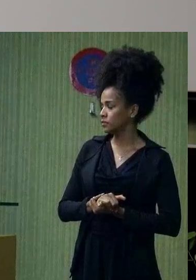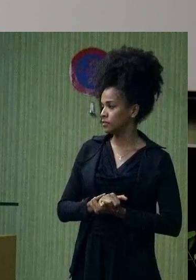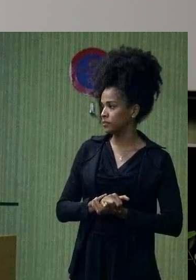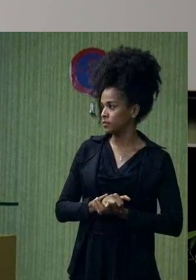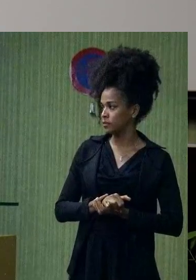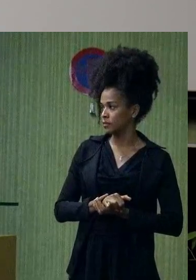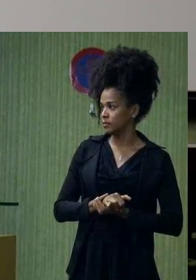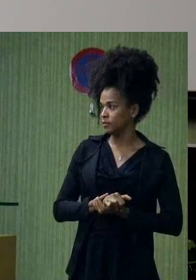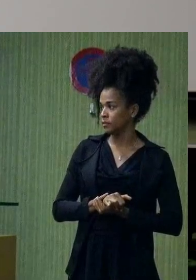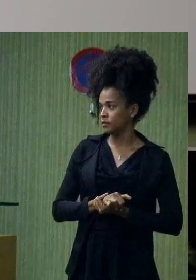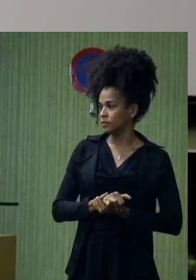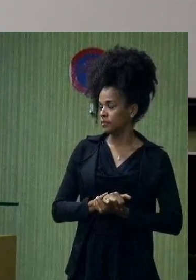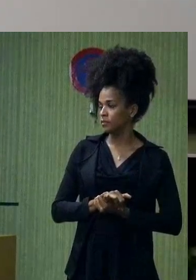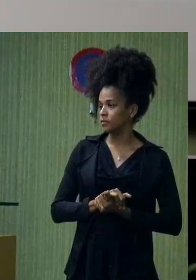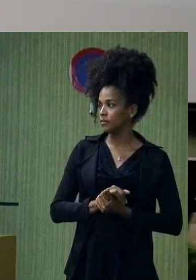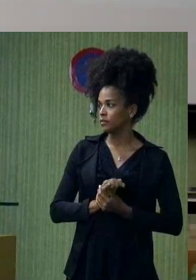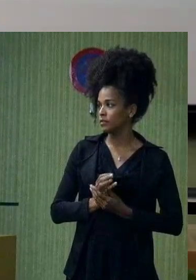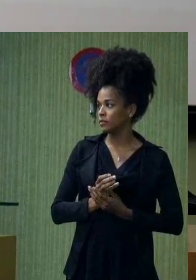é